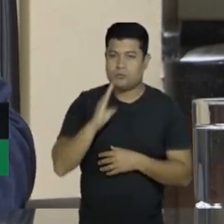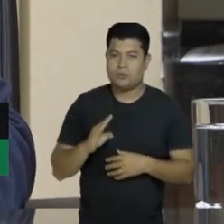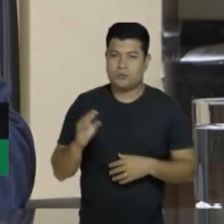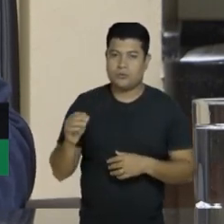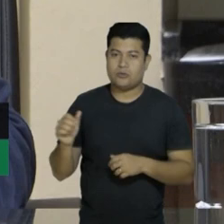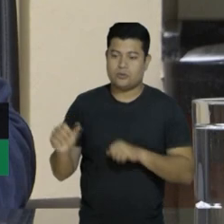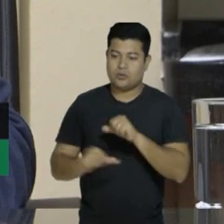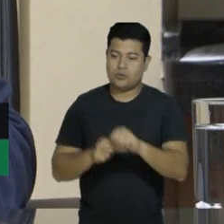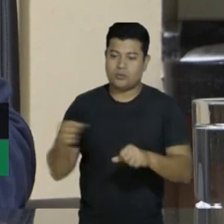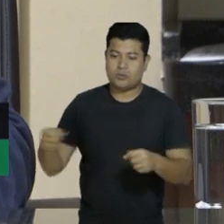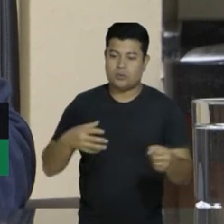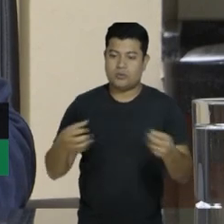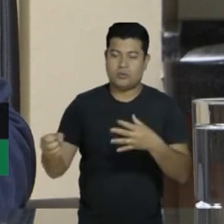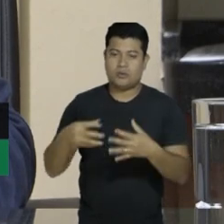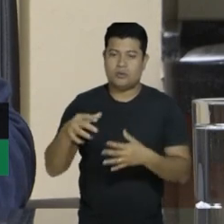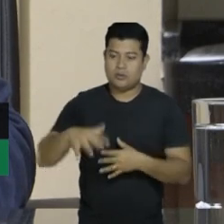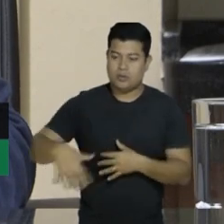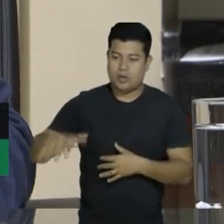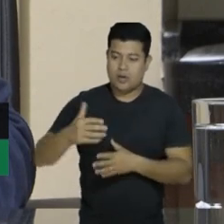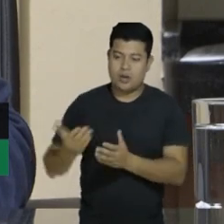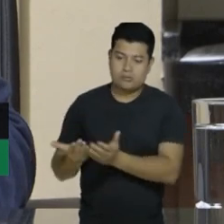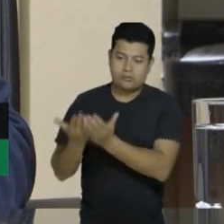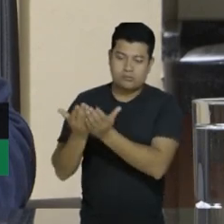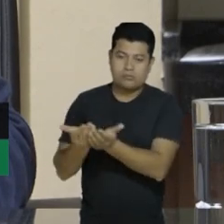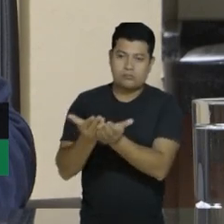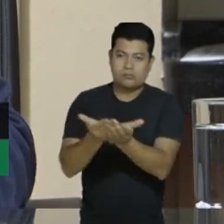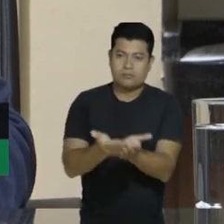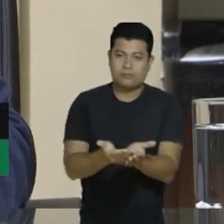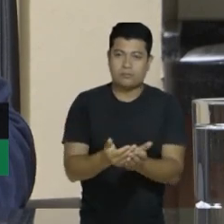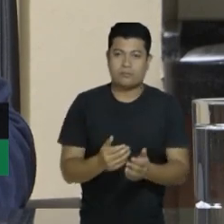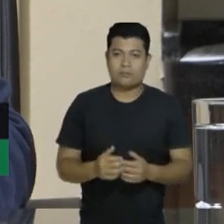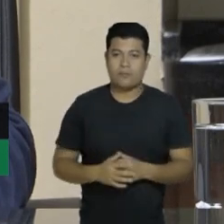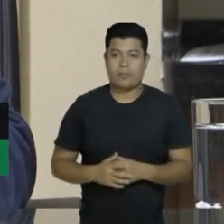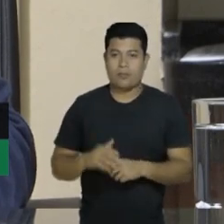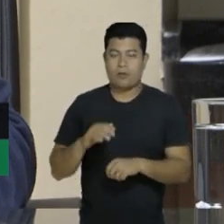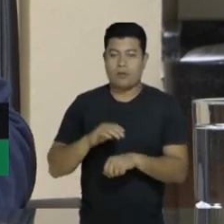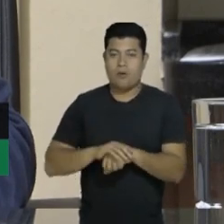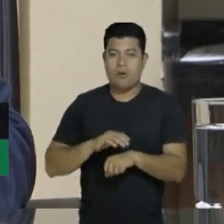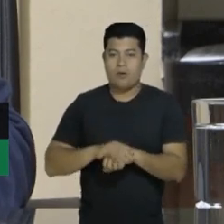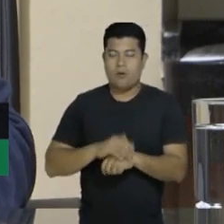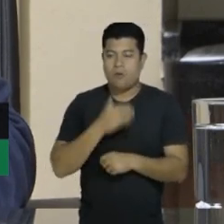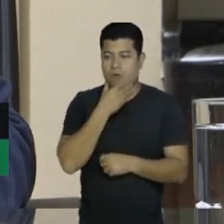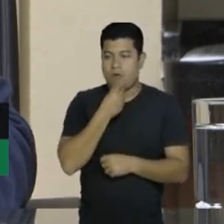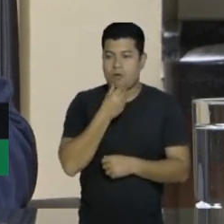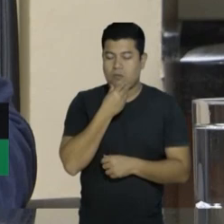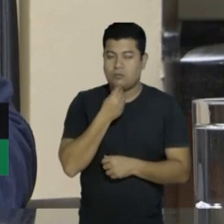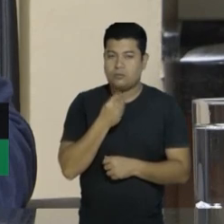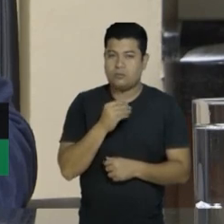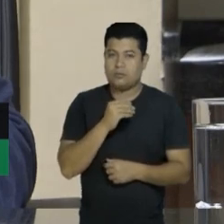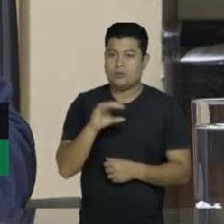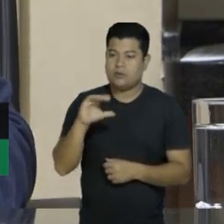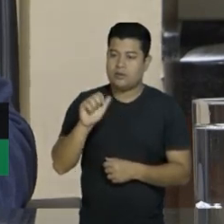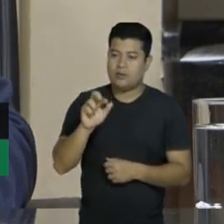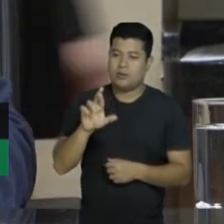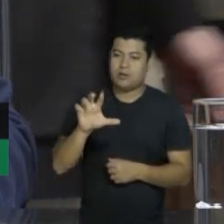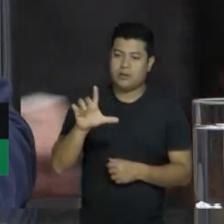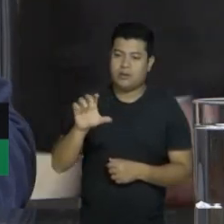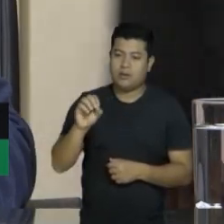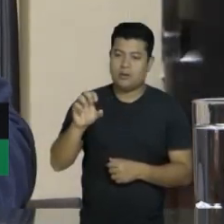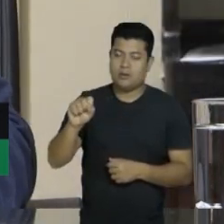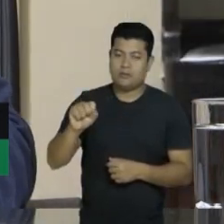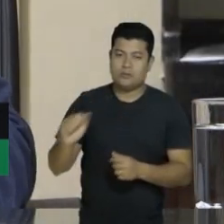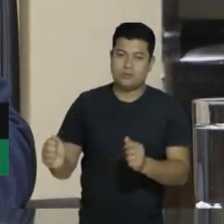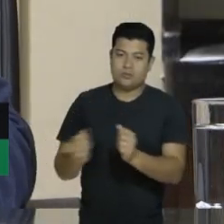Mercado Marítimo, Náutico e Naval. Senhor Carlos Brandão, acompanhado do conselheiro